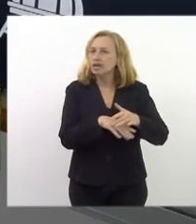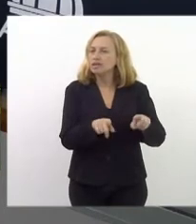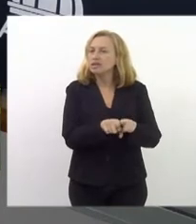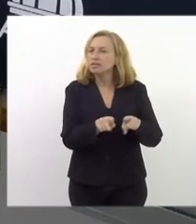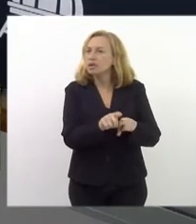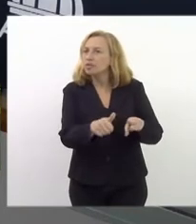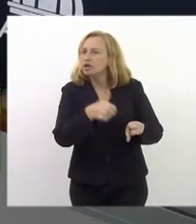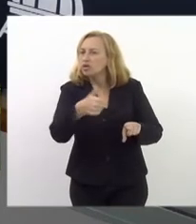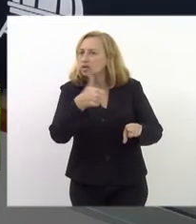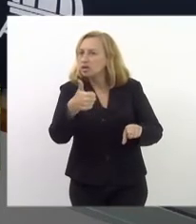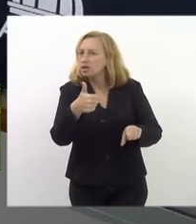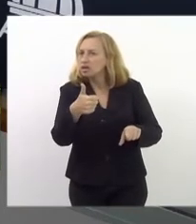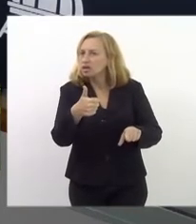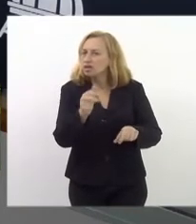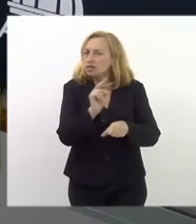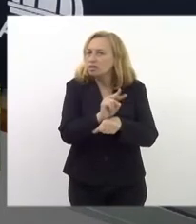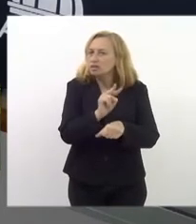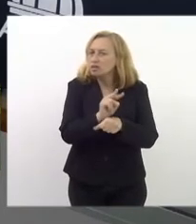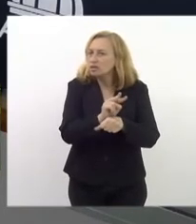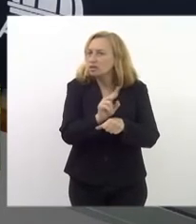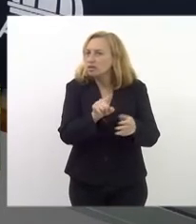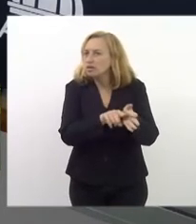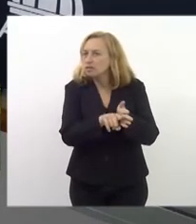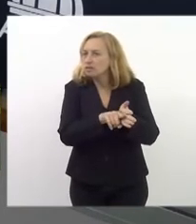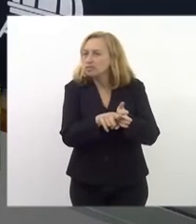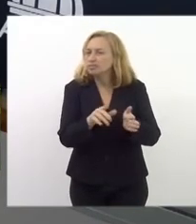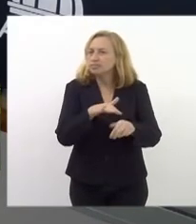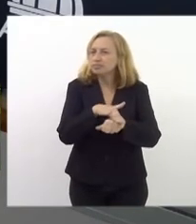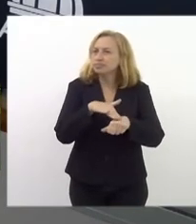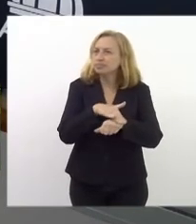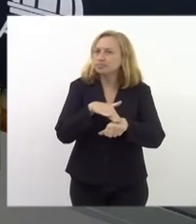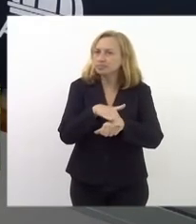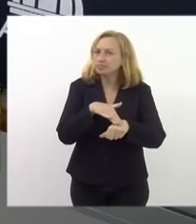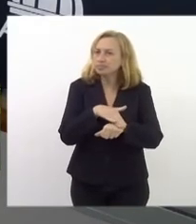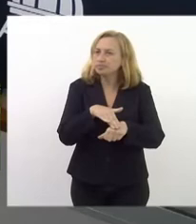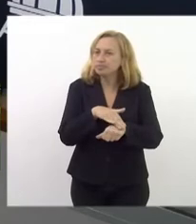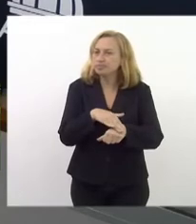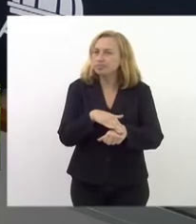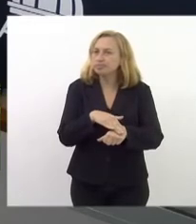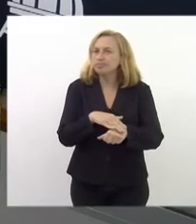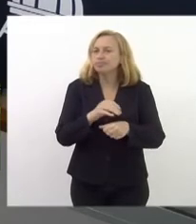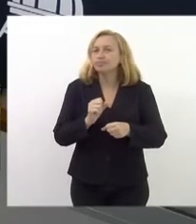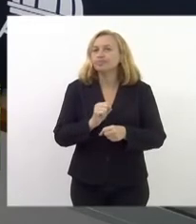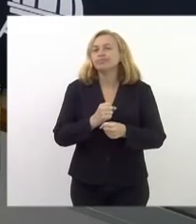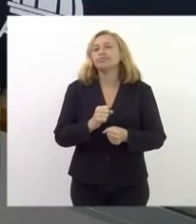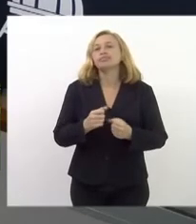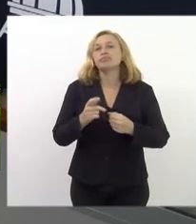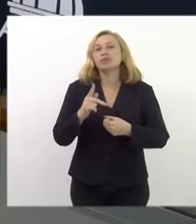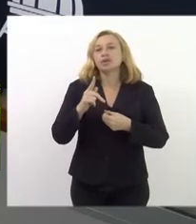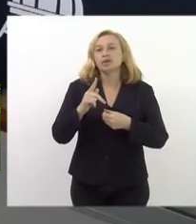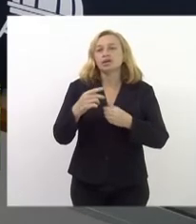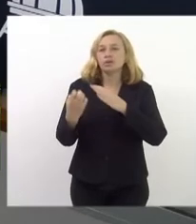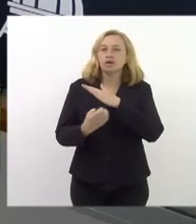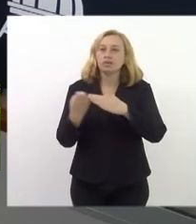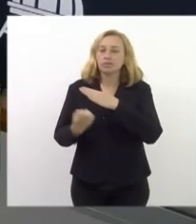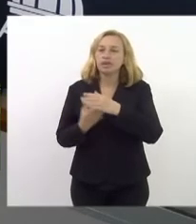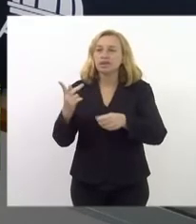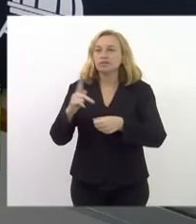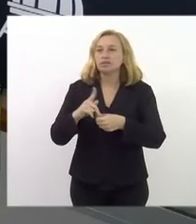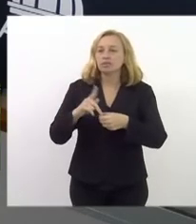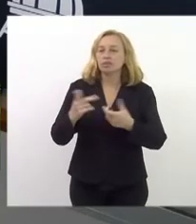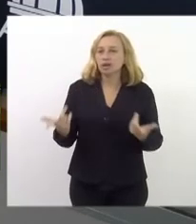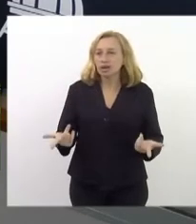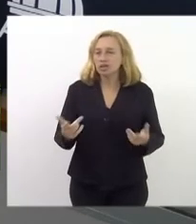na forma de fiscalizar. Eu tenho conversado reiteradas vezes com a Petrobras, demonstrando de que isso agora é